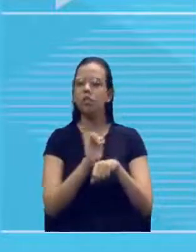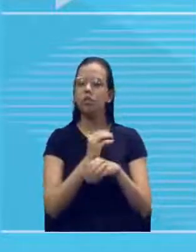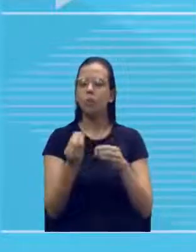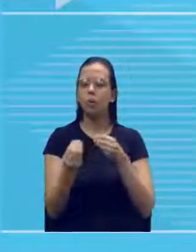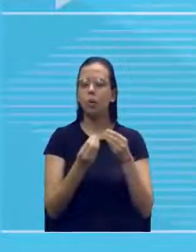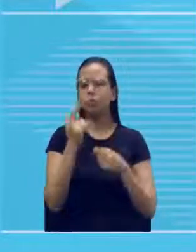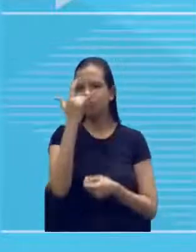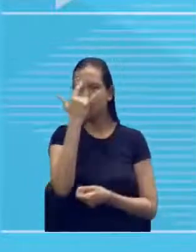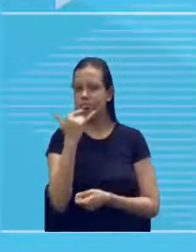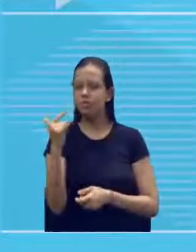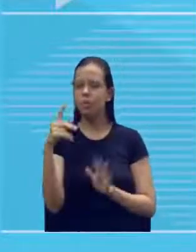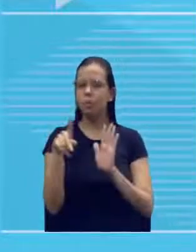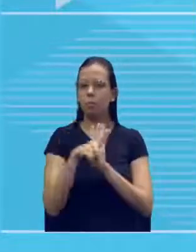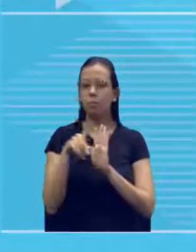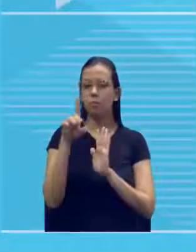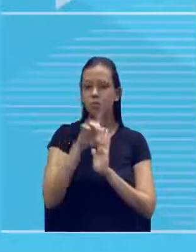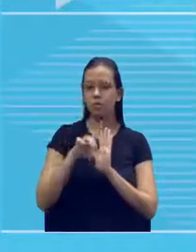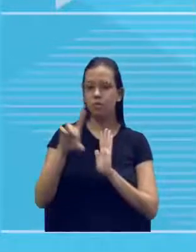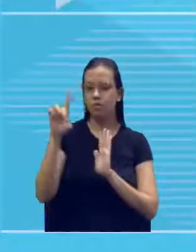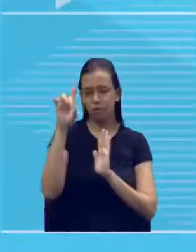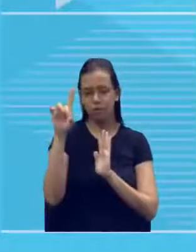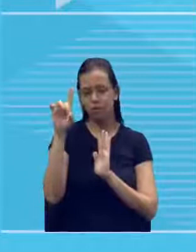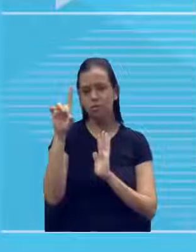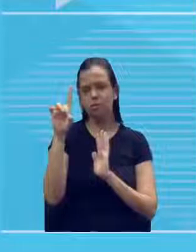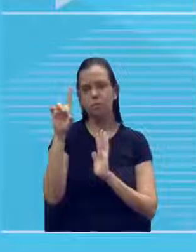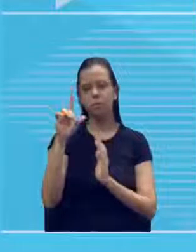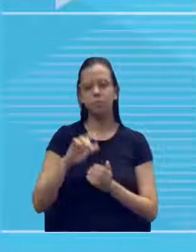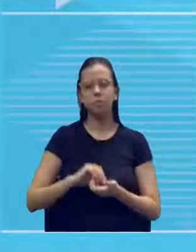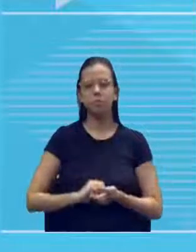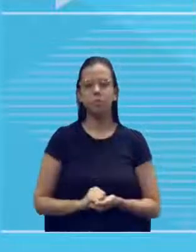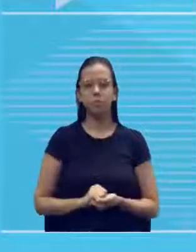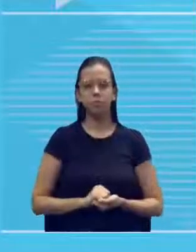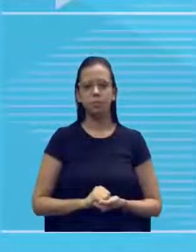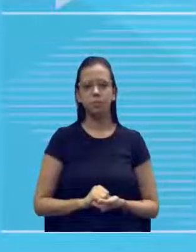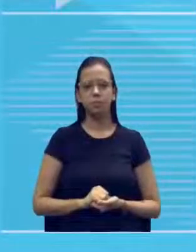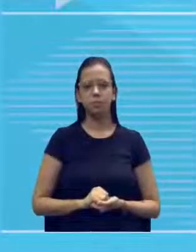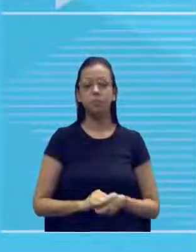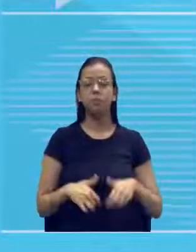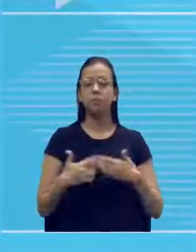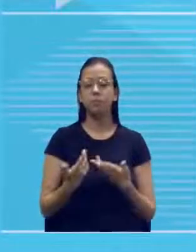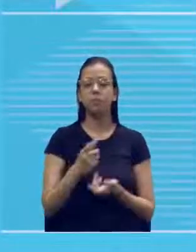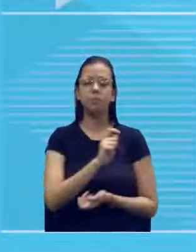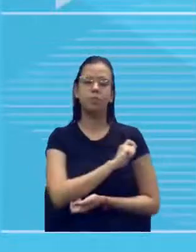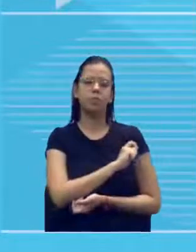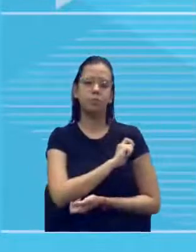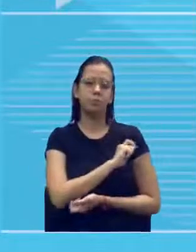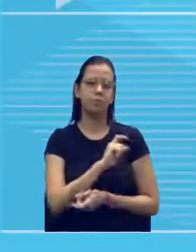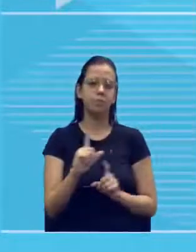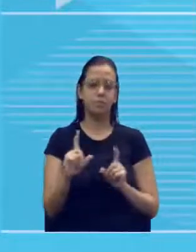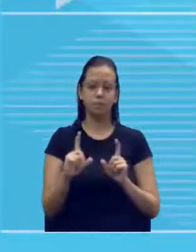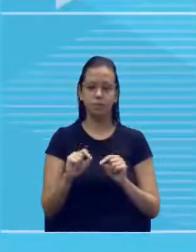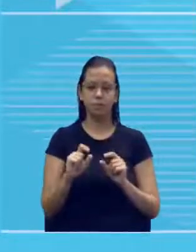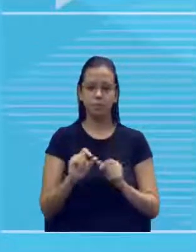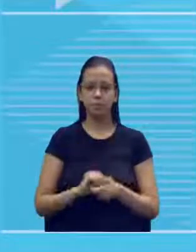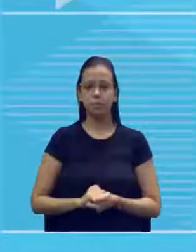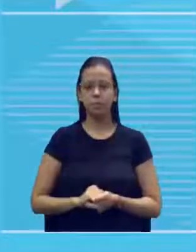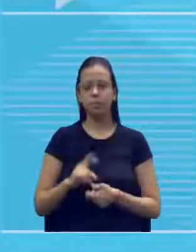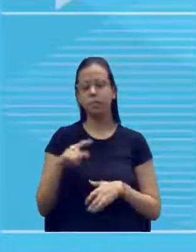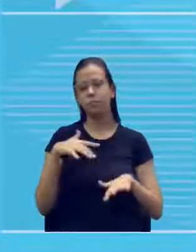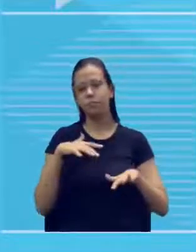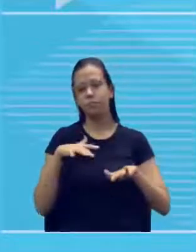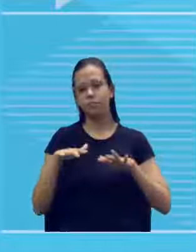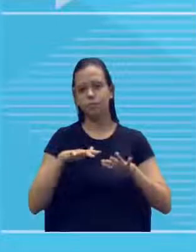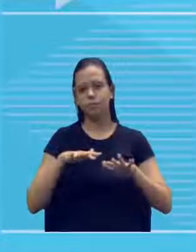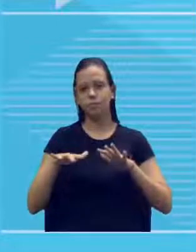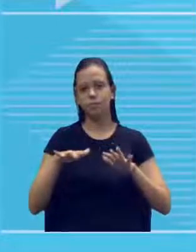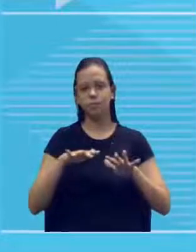atrair a atenção divina, né, ou sagrada. E com isso, turma, eram consideradas aí